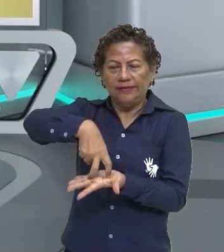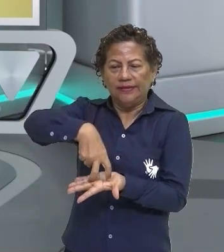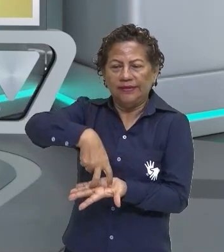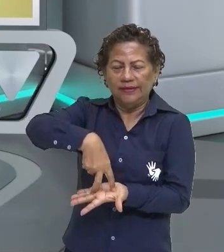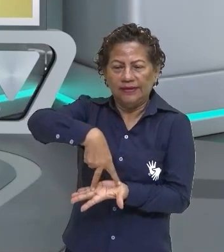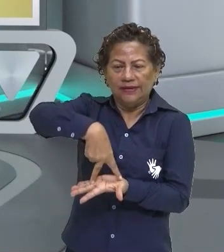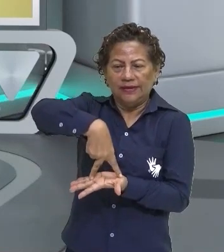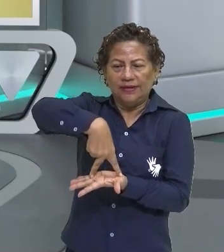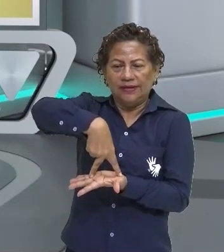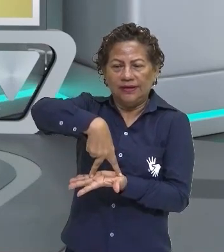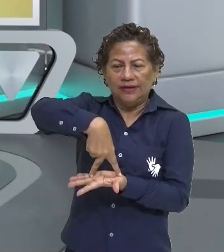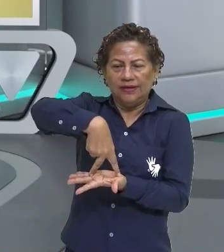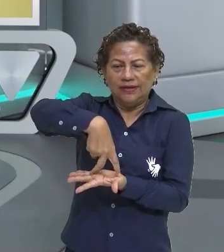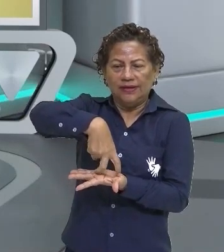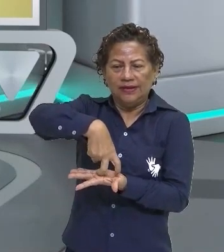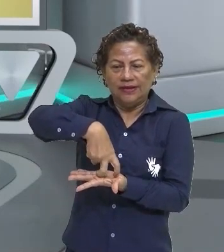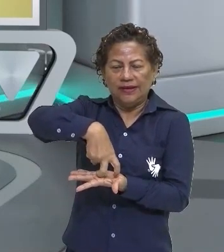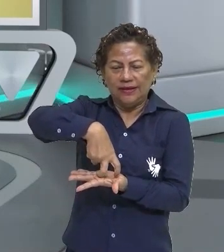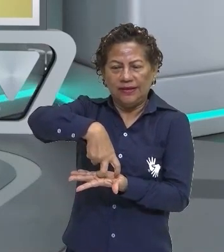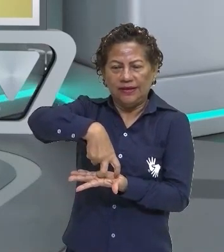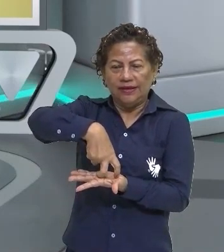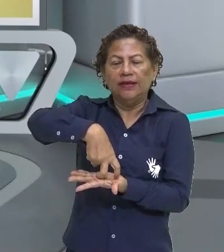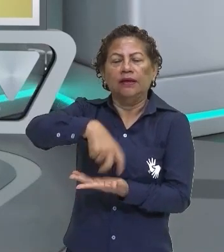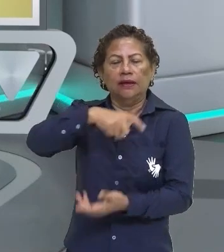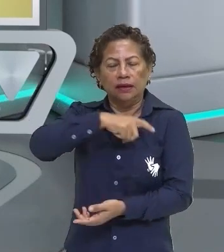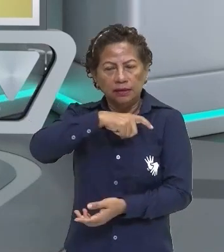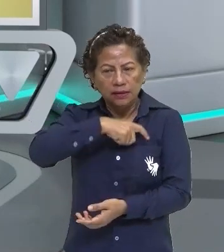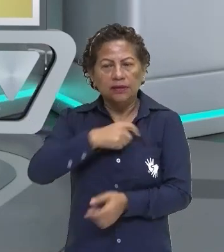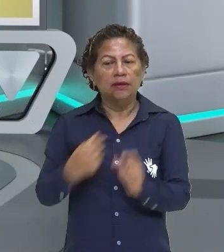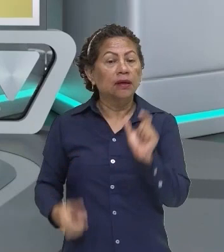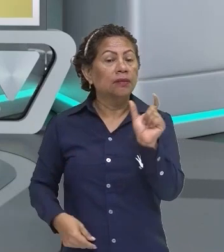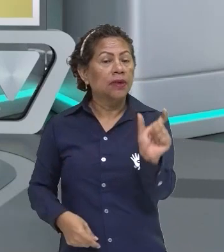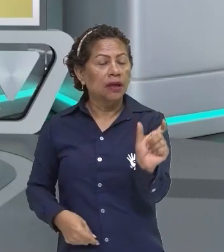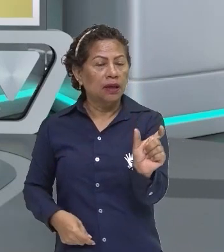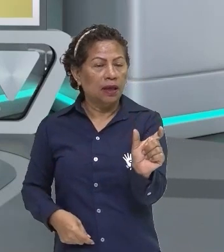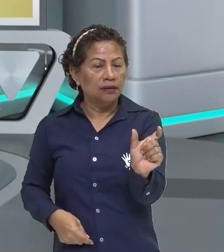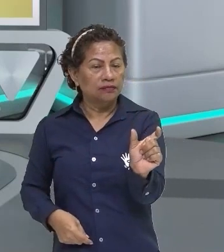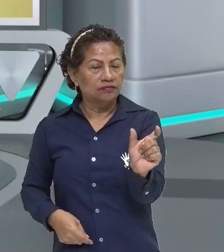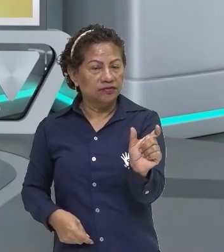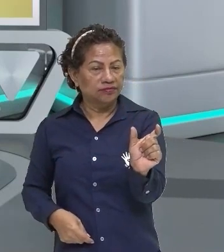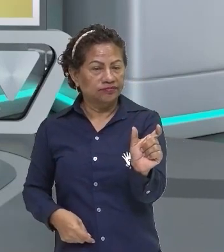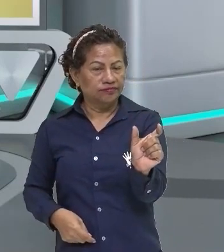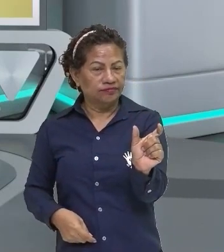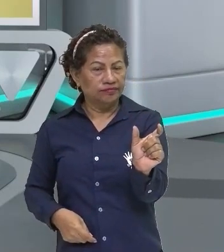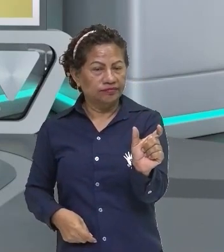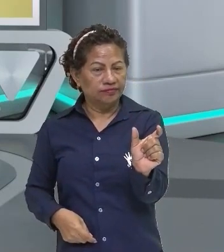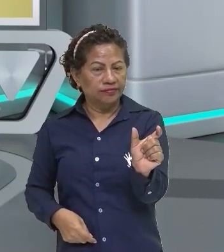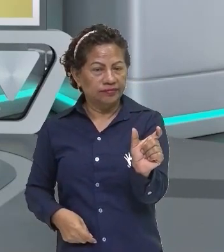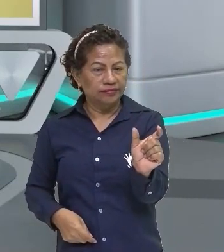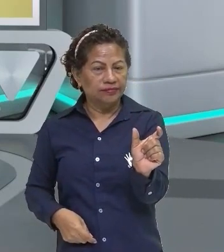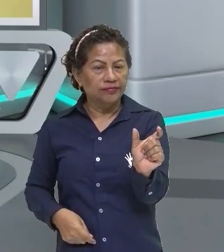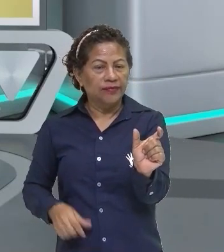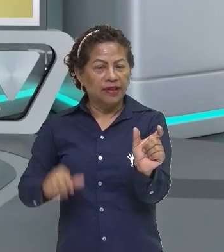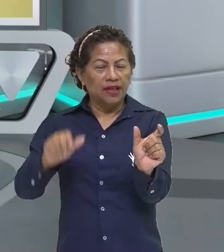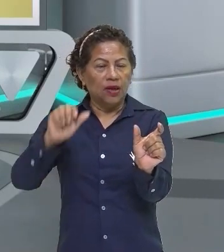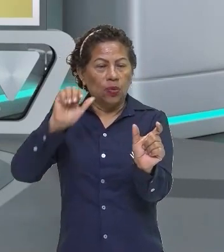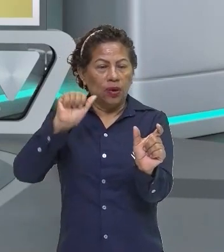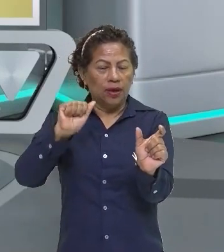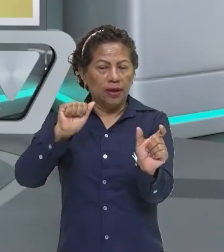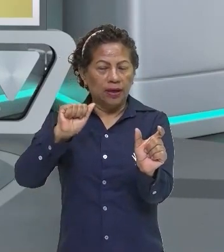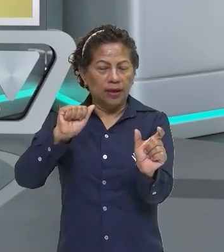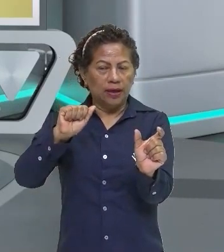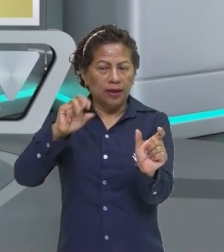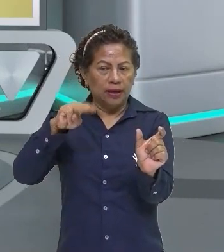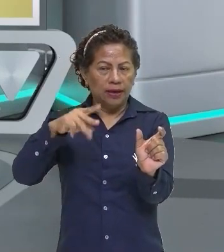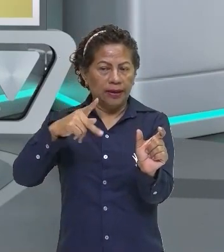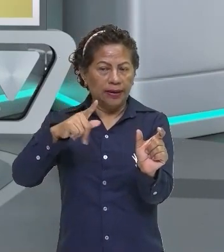Isso aqui é um plié. Um plié, ele é um plié aqui em Manaus ou lá no Japão. Então, o balé, ele